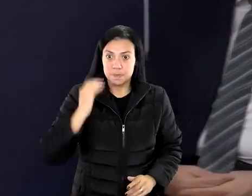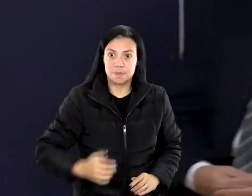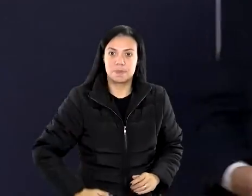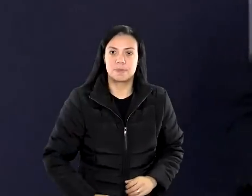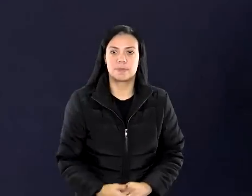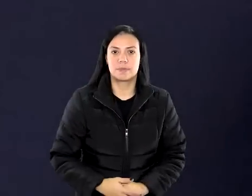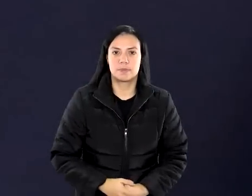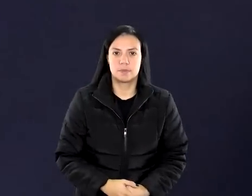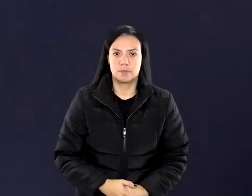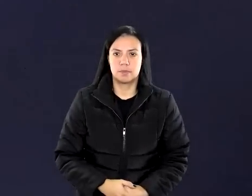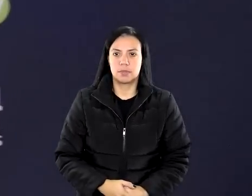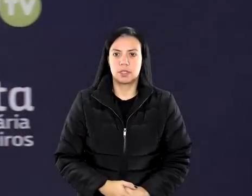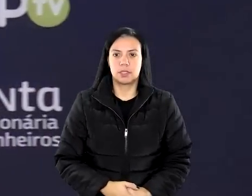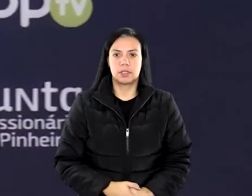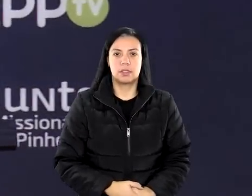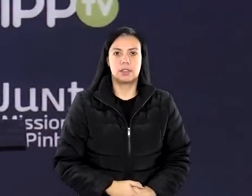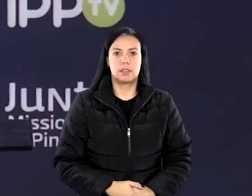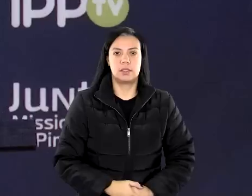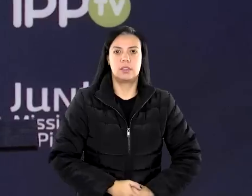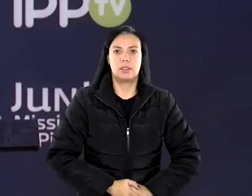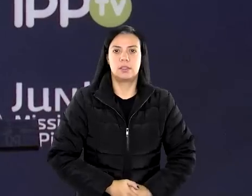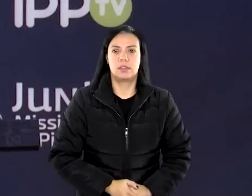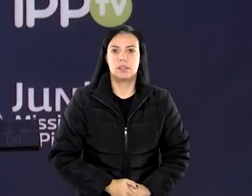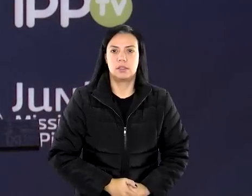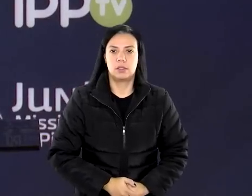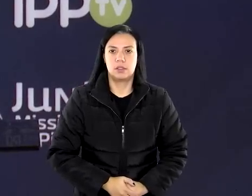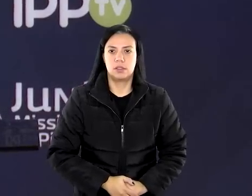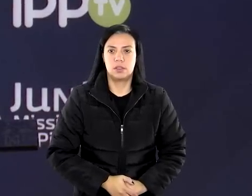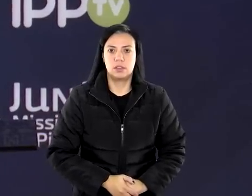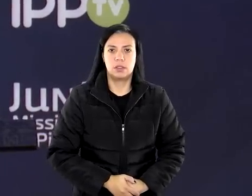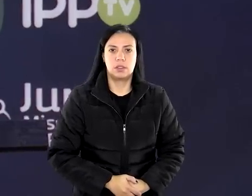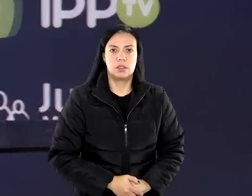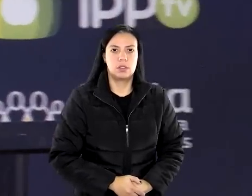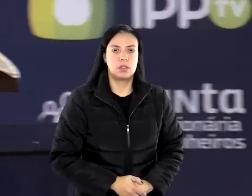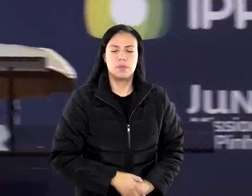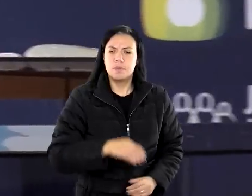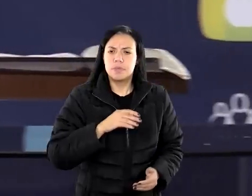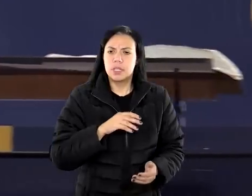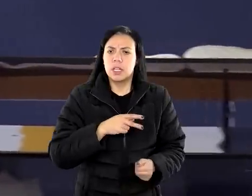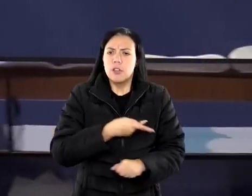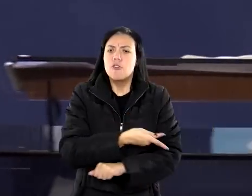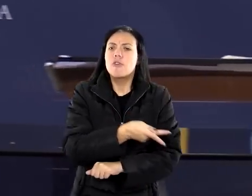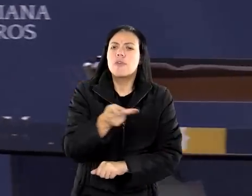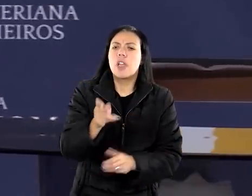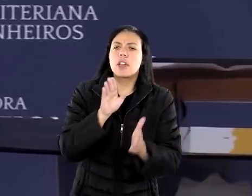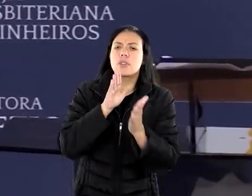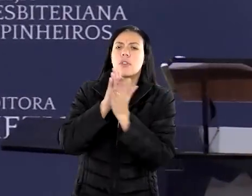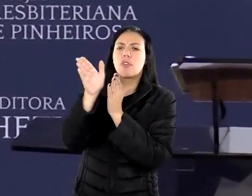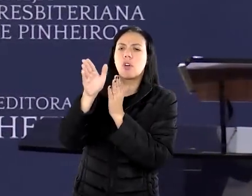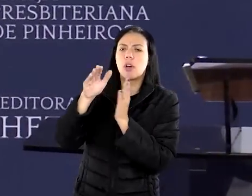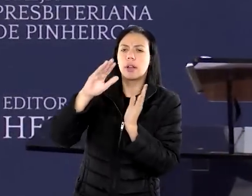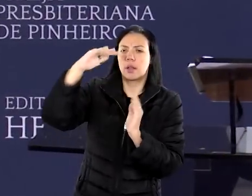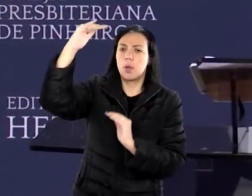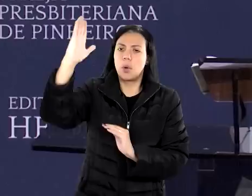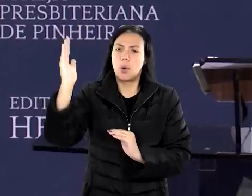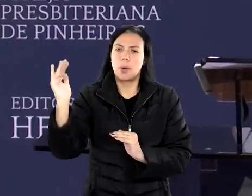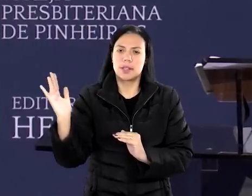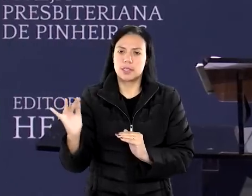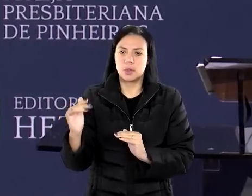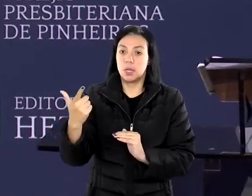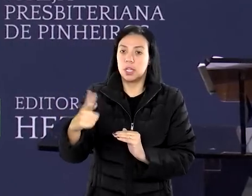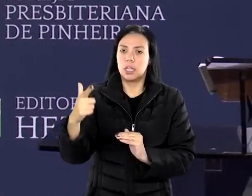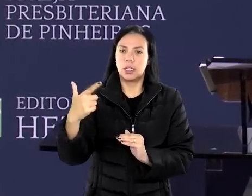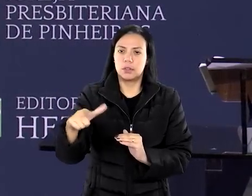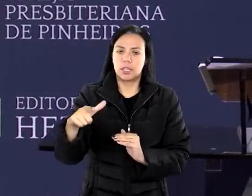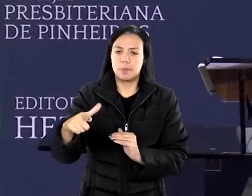Viaja para fora do Brasil sem passaporte? Isso é bom? Vai lá, chega no aeroporto, vou entrar sem passaporte. Não, não é assim não,